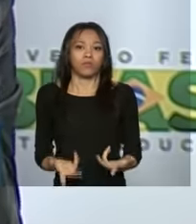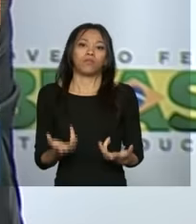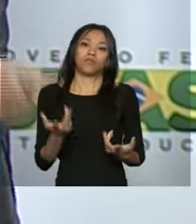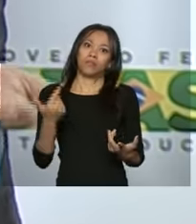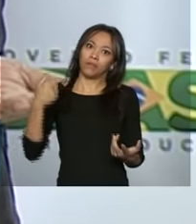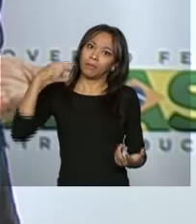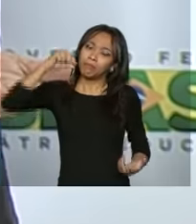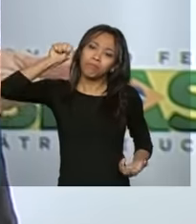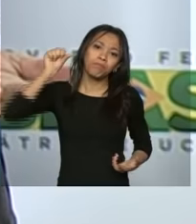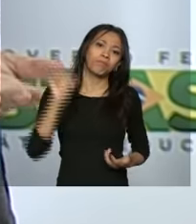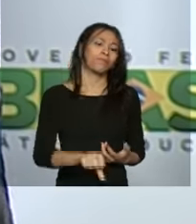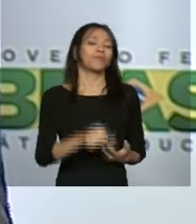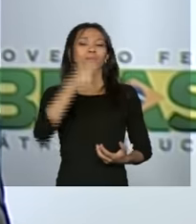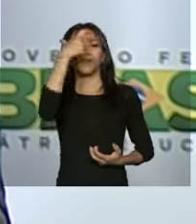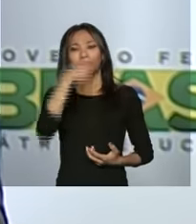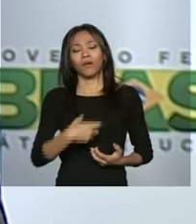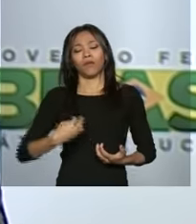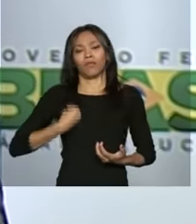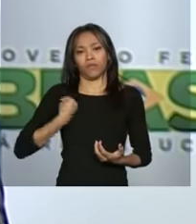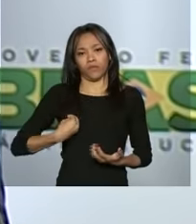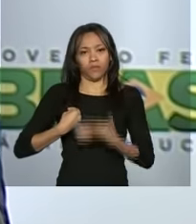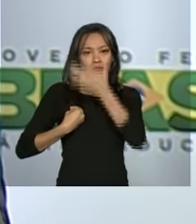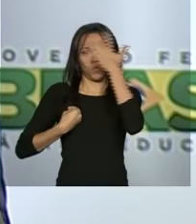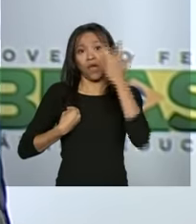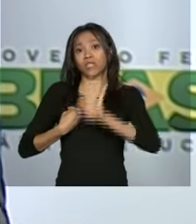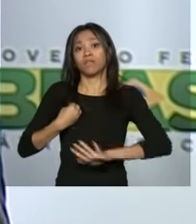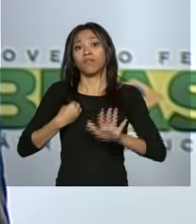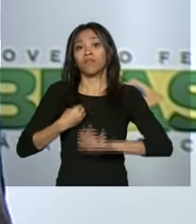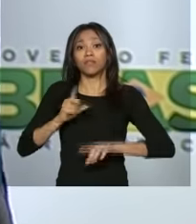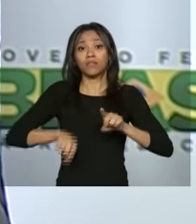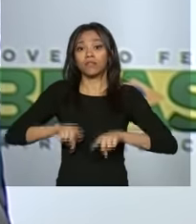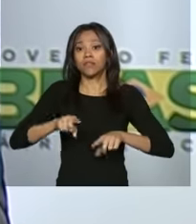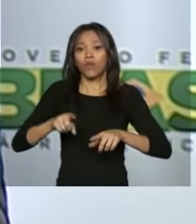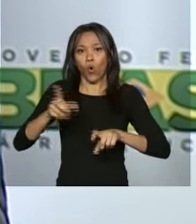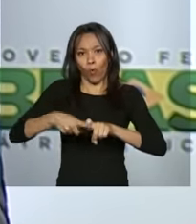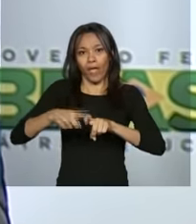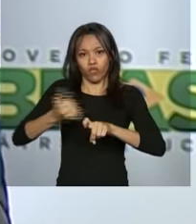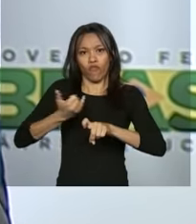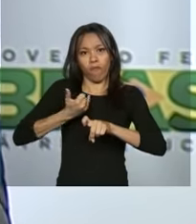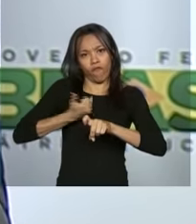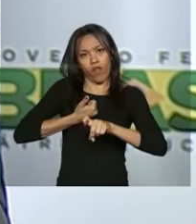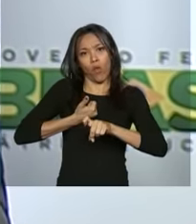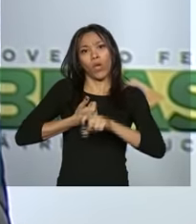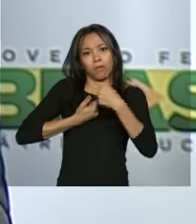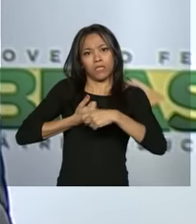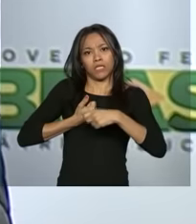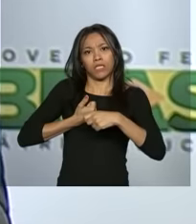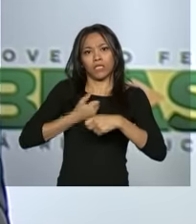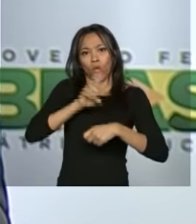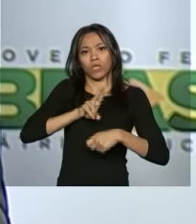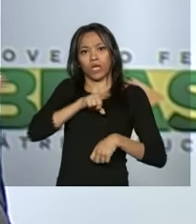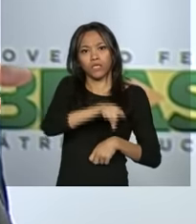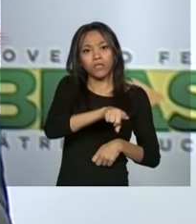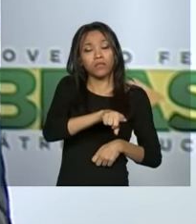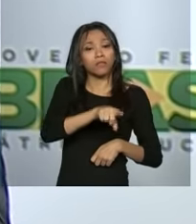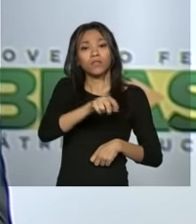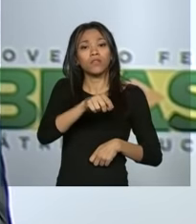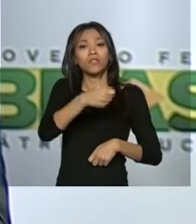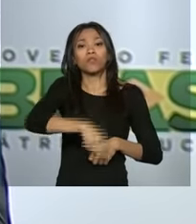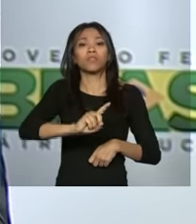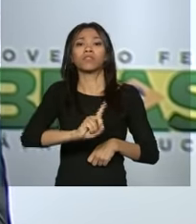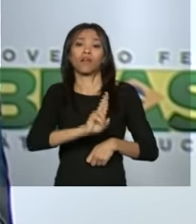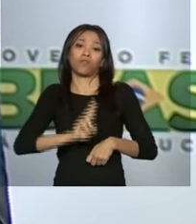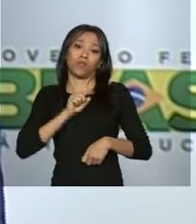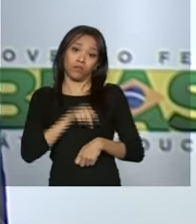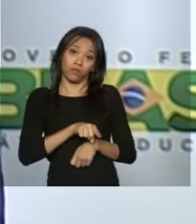lesivas ainda além de regulares quer dizer ela elas entram para um outro patamar se a gente pode qualificar tipificar as